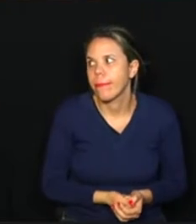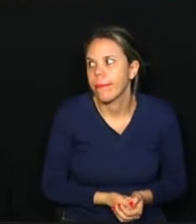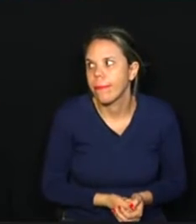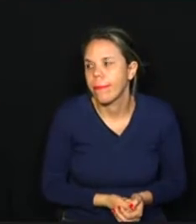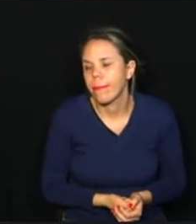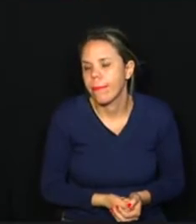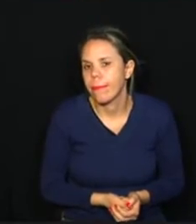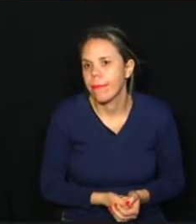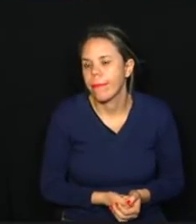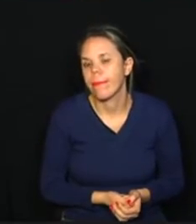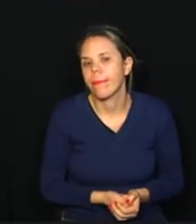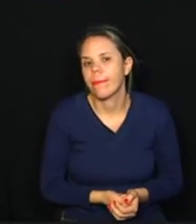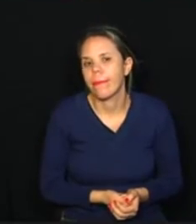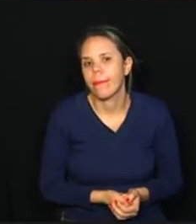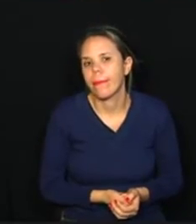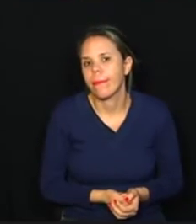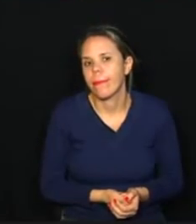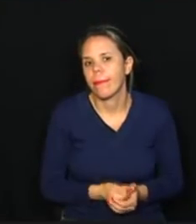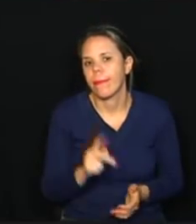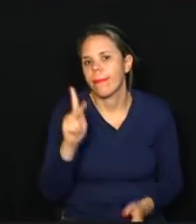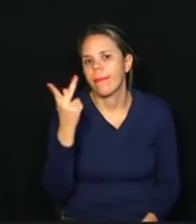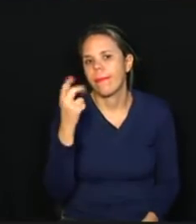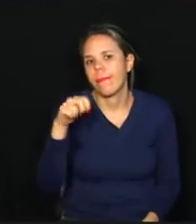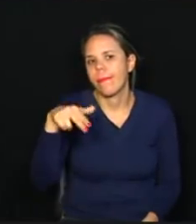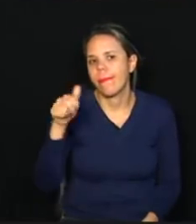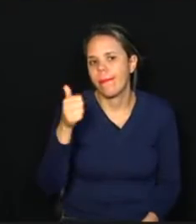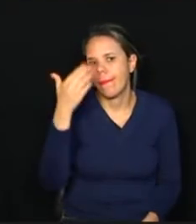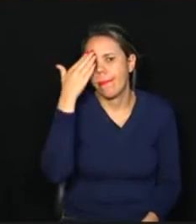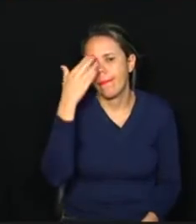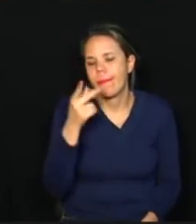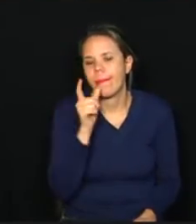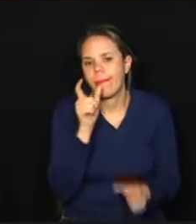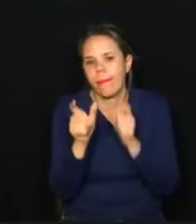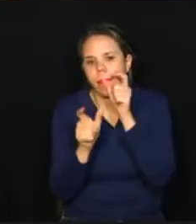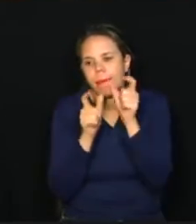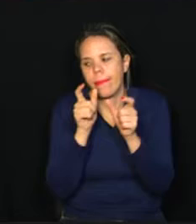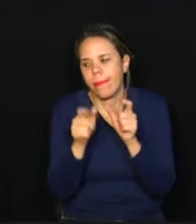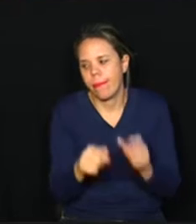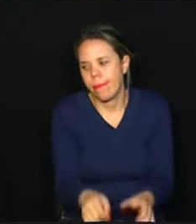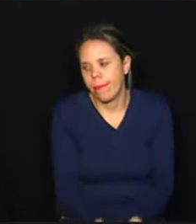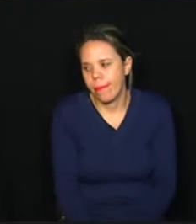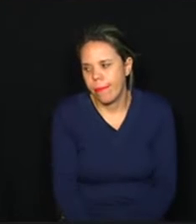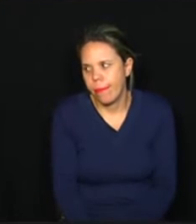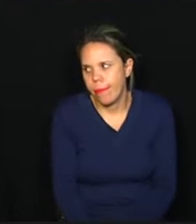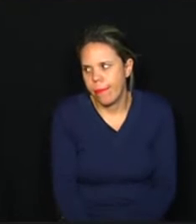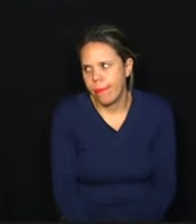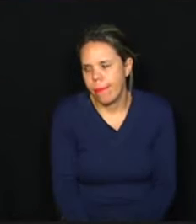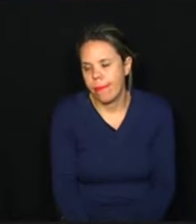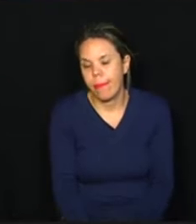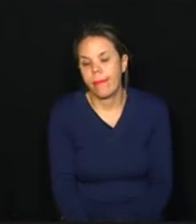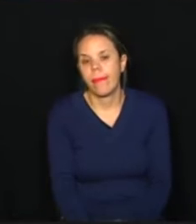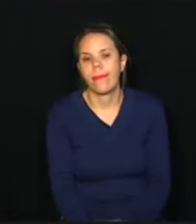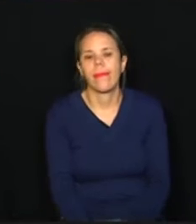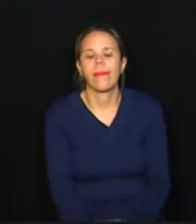Helena Dutra, queria agradecer muito suas palavras. Revelam aí, né, mais um